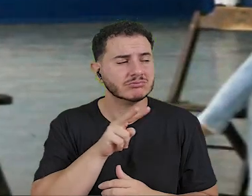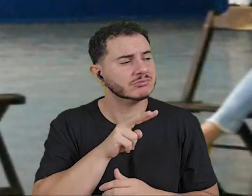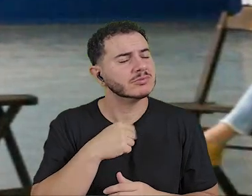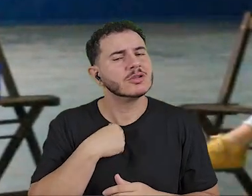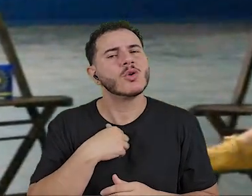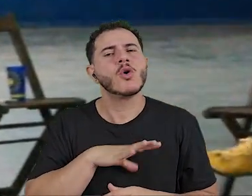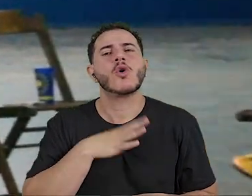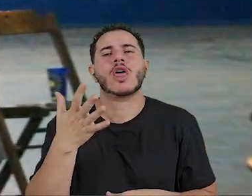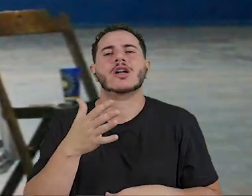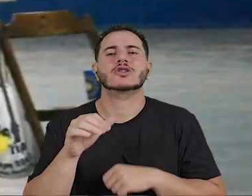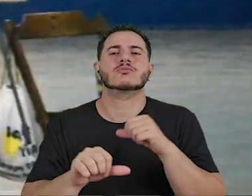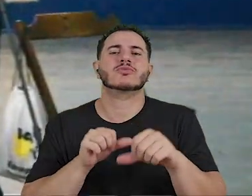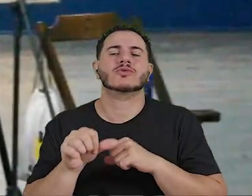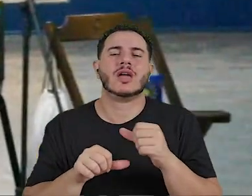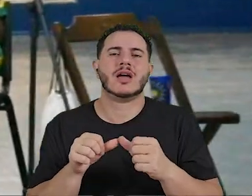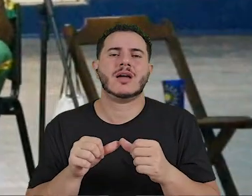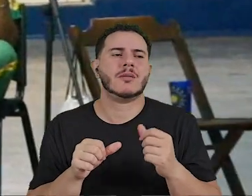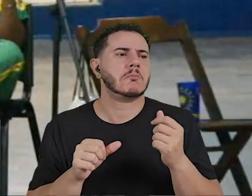de mudar.